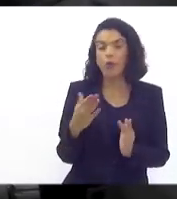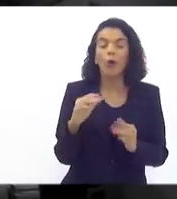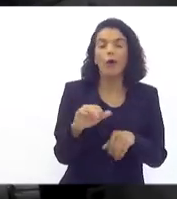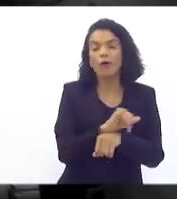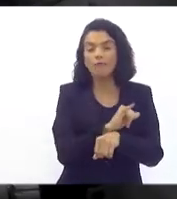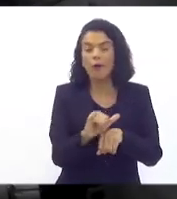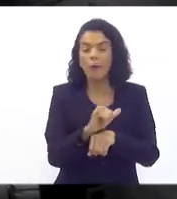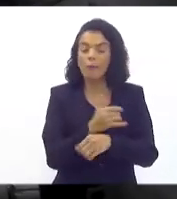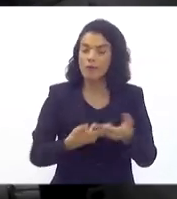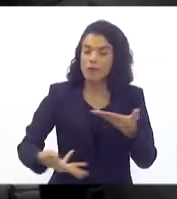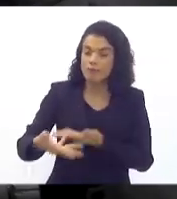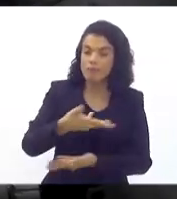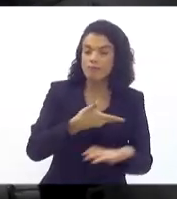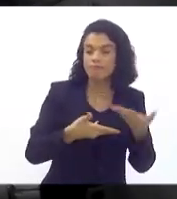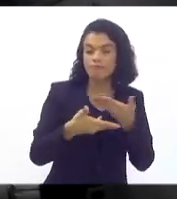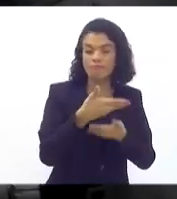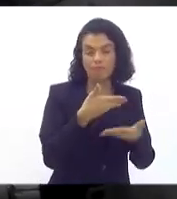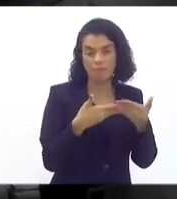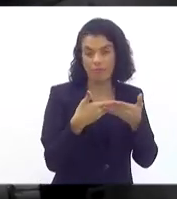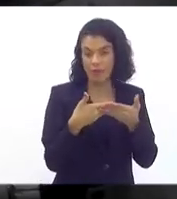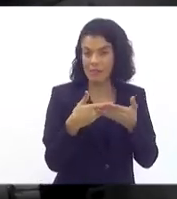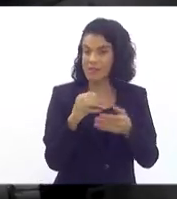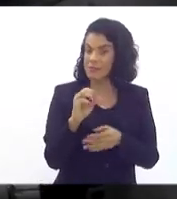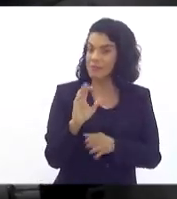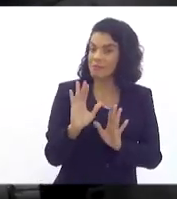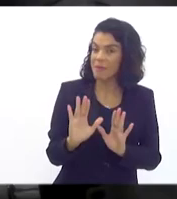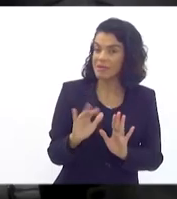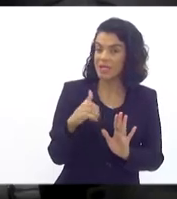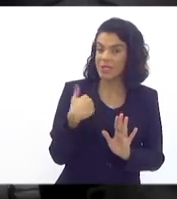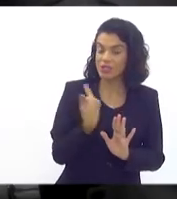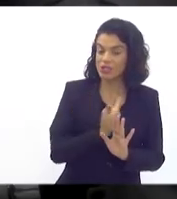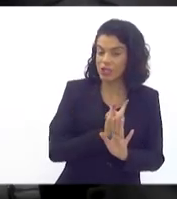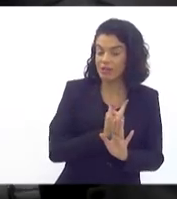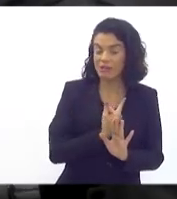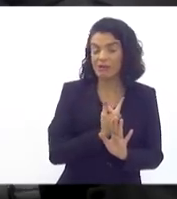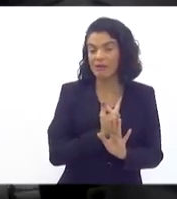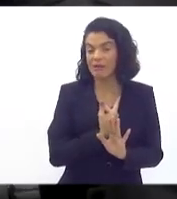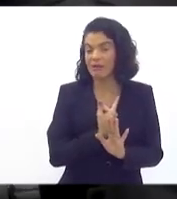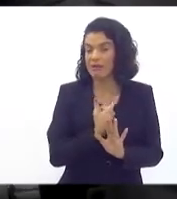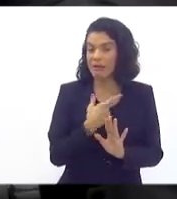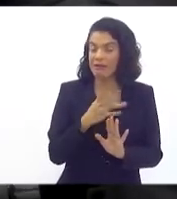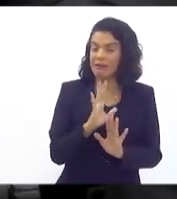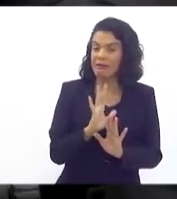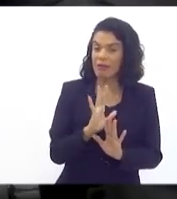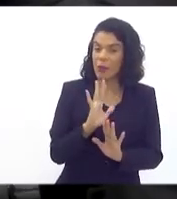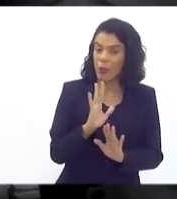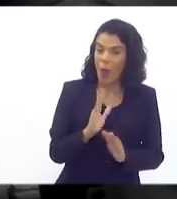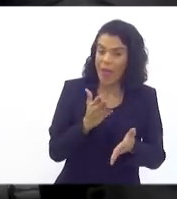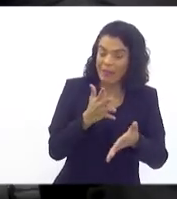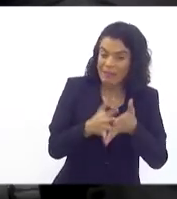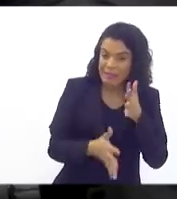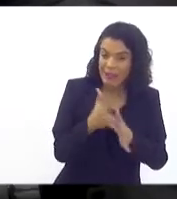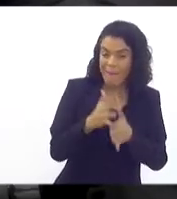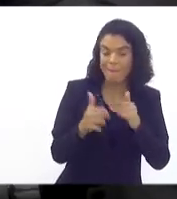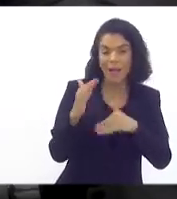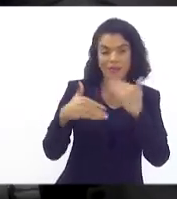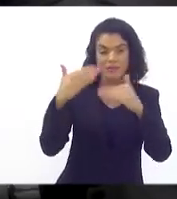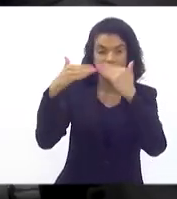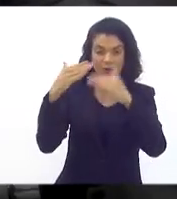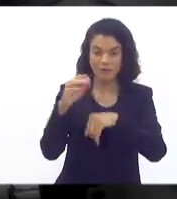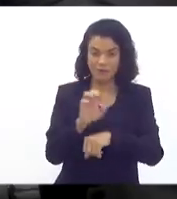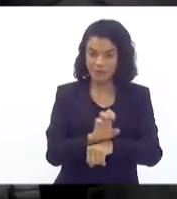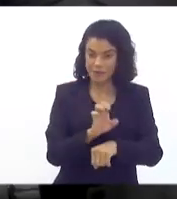formas de convivência e como é que se dá isso sem que a gente Suprema assim que a gente inibe o crescimento do Estado